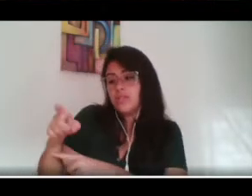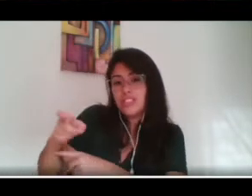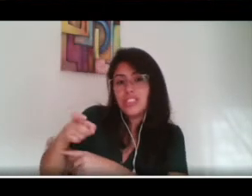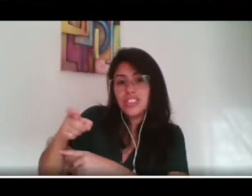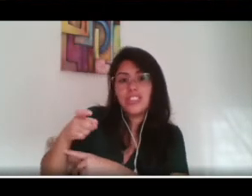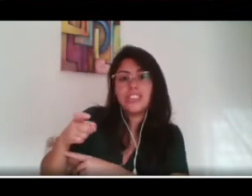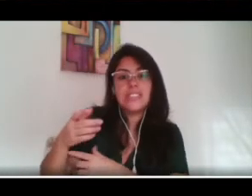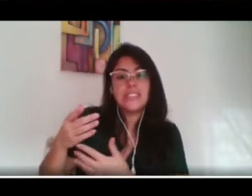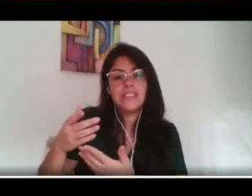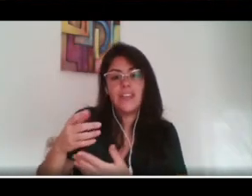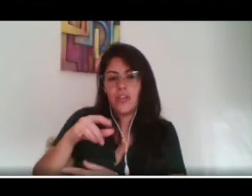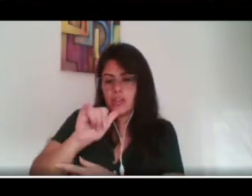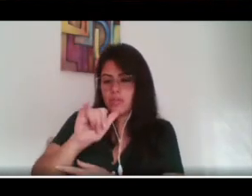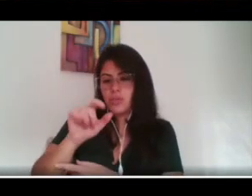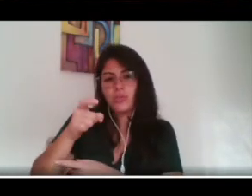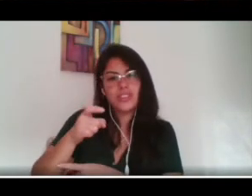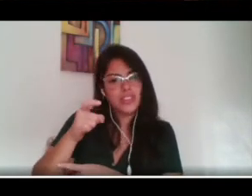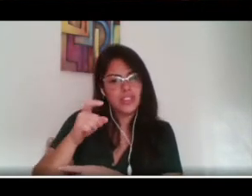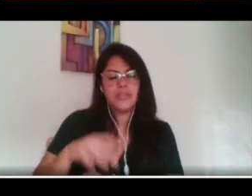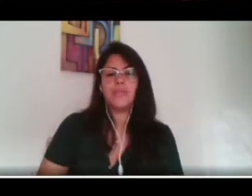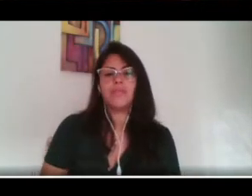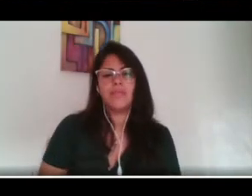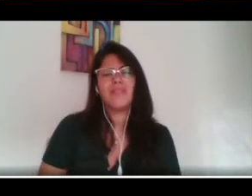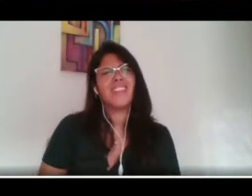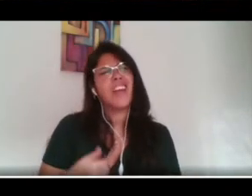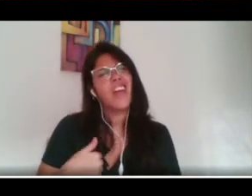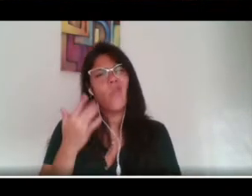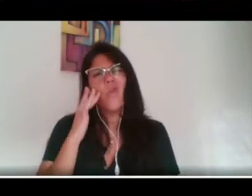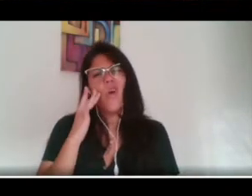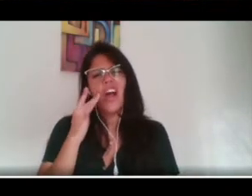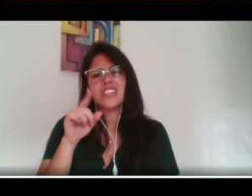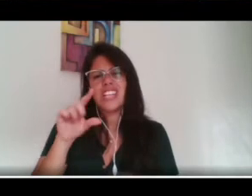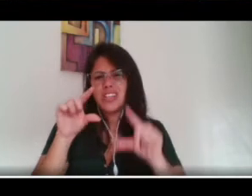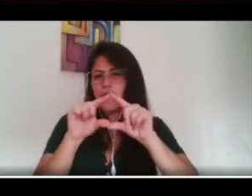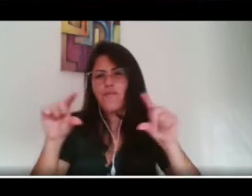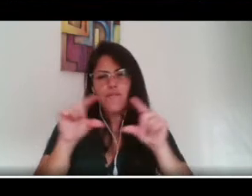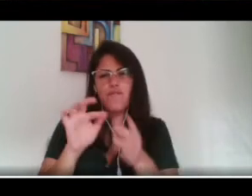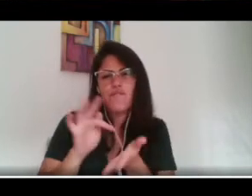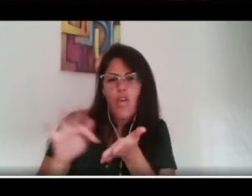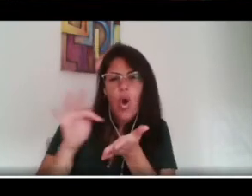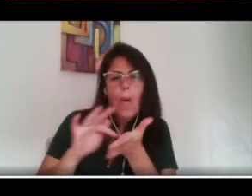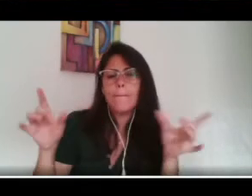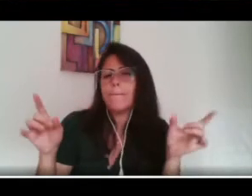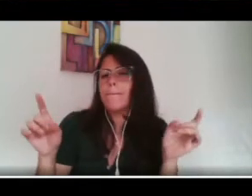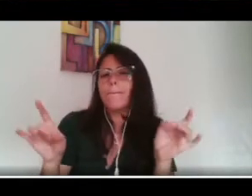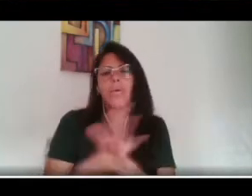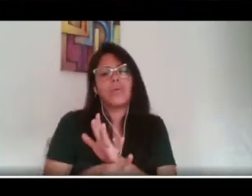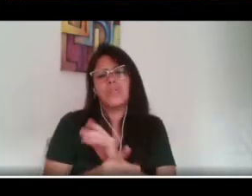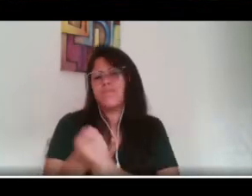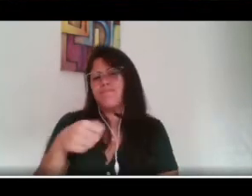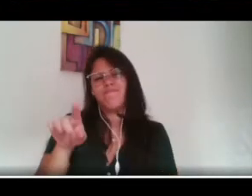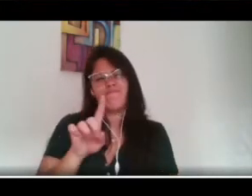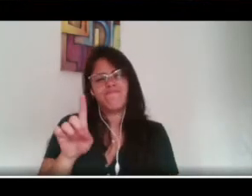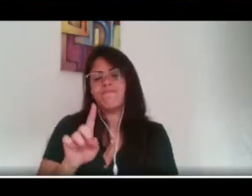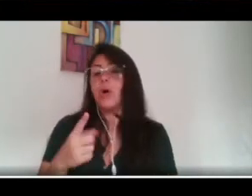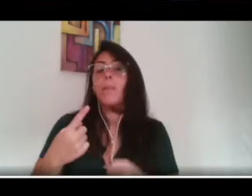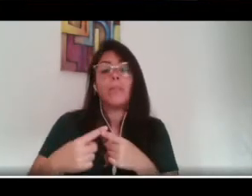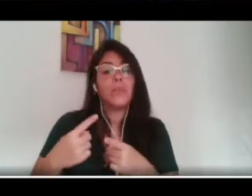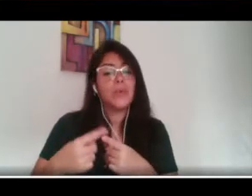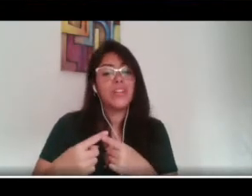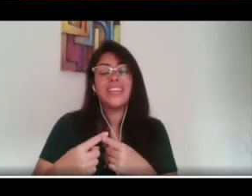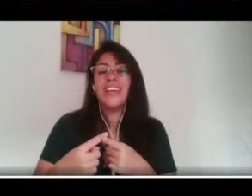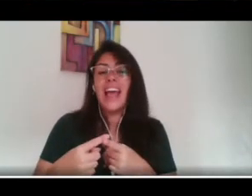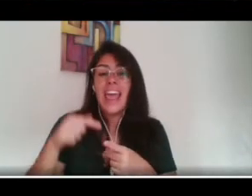vocês não devem utilizar. Por quê? Porque vocês estão aprendendo, tem que partir disso aqui. E as fórmulas prontas, elas fazem